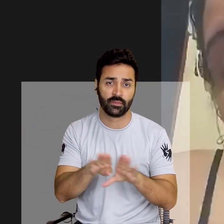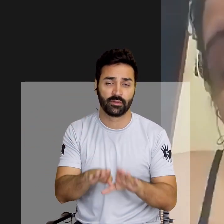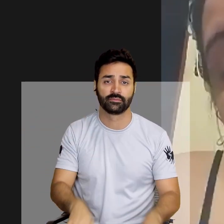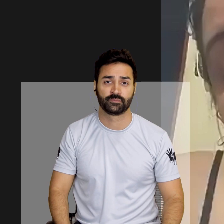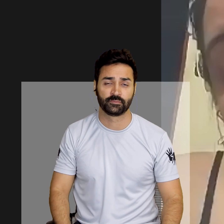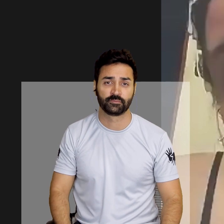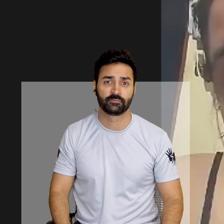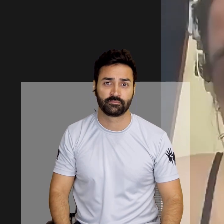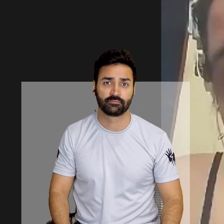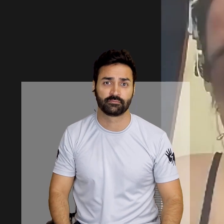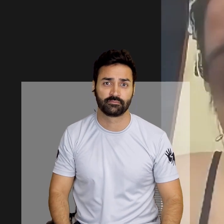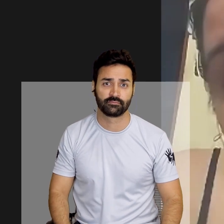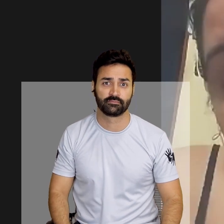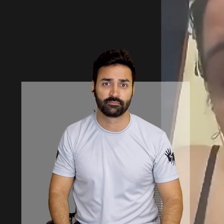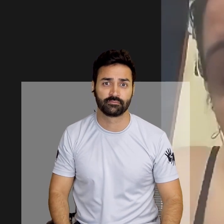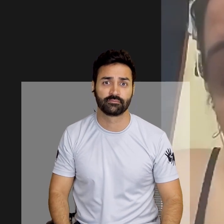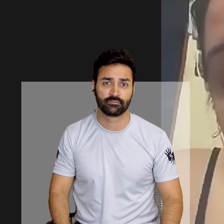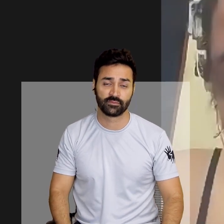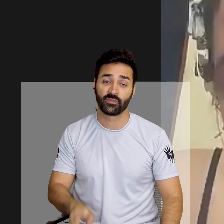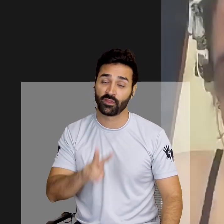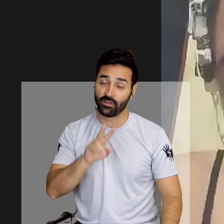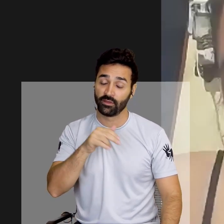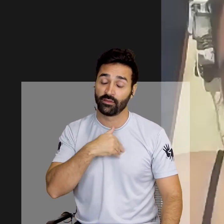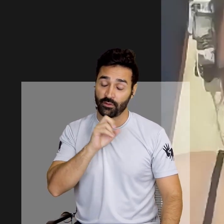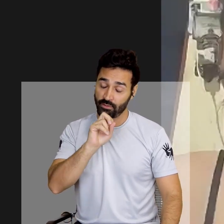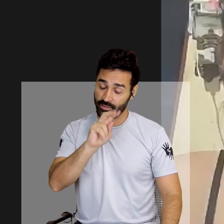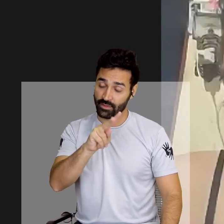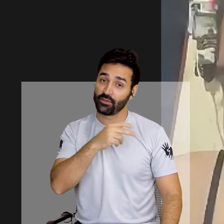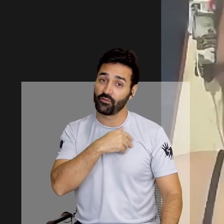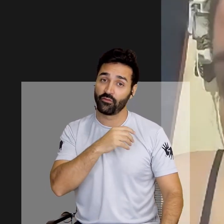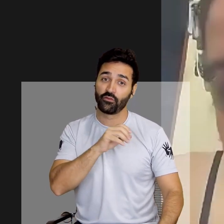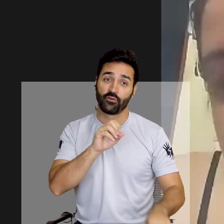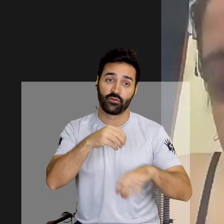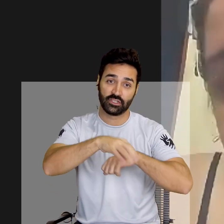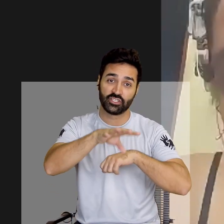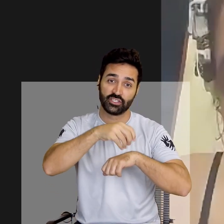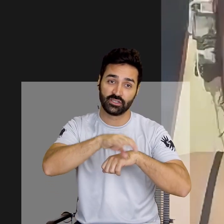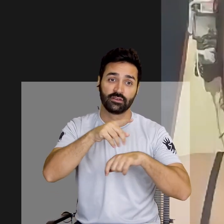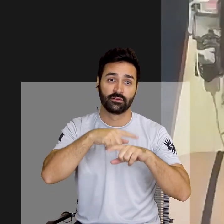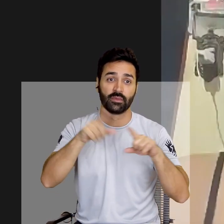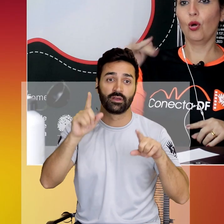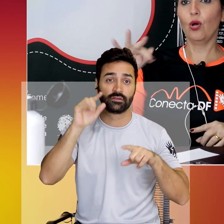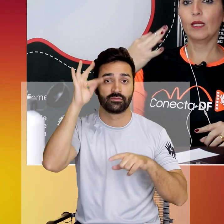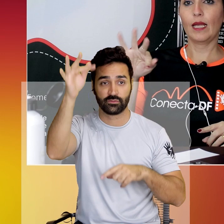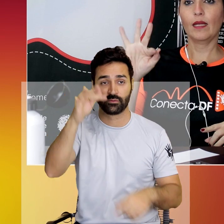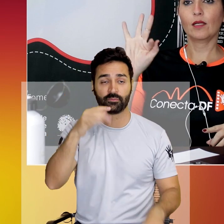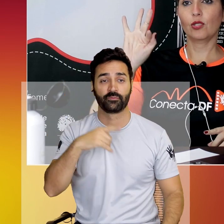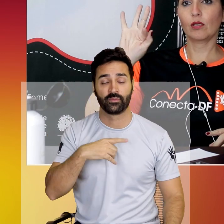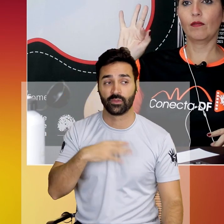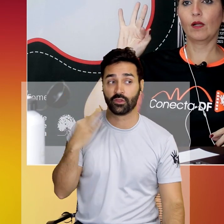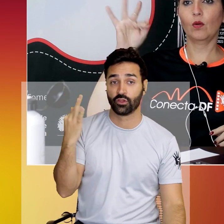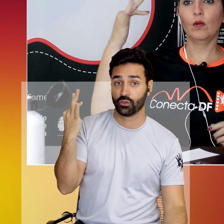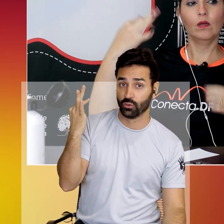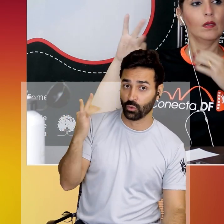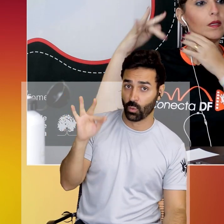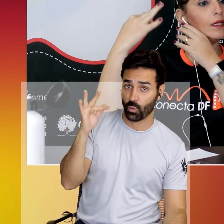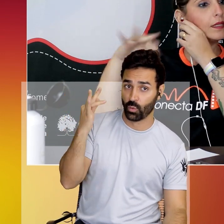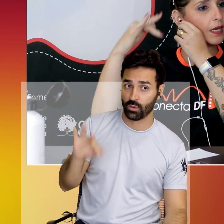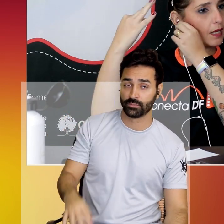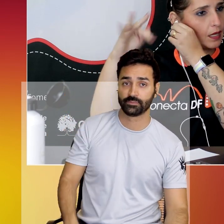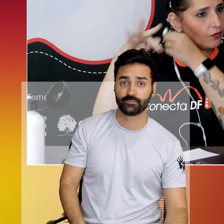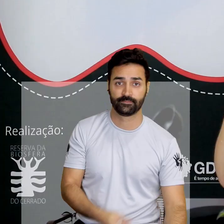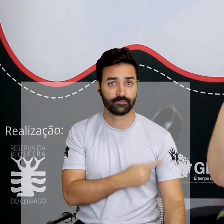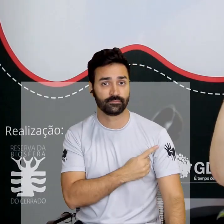gente adianta alguns sinais, mas posteriormente a gente vai ter também esse conteúdo. Mas vamos lá. Dor, né, que a gente já falou.